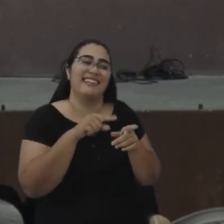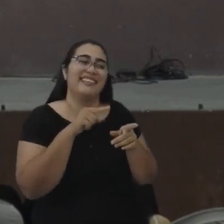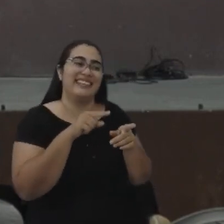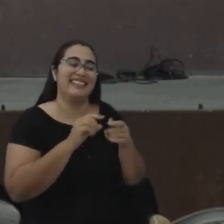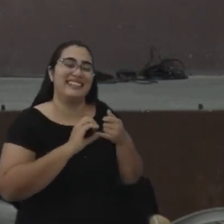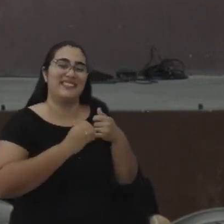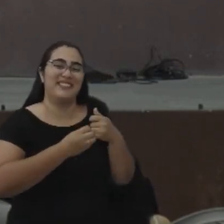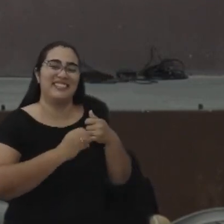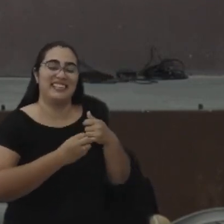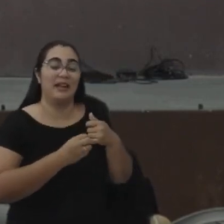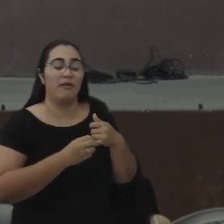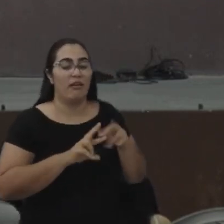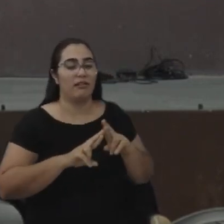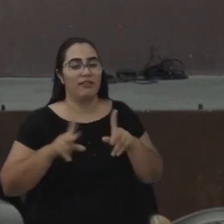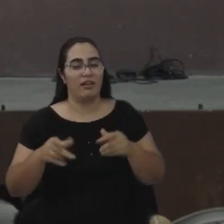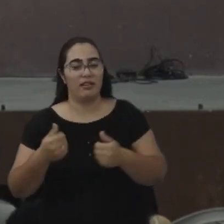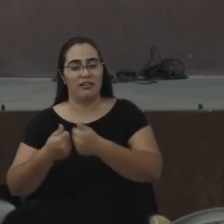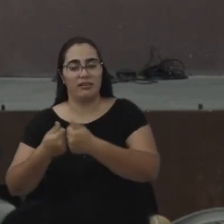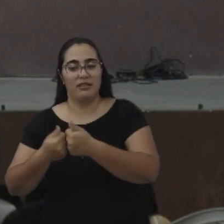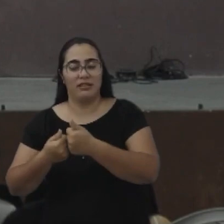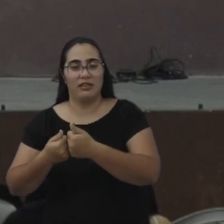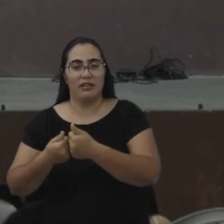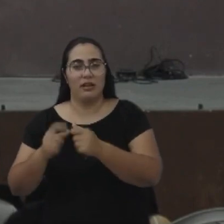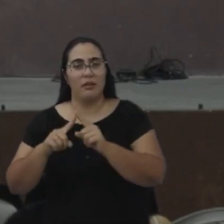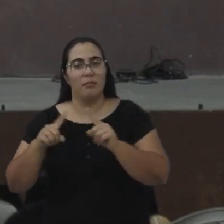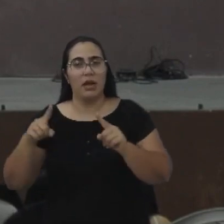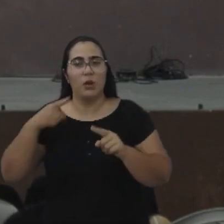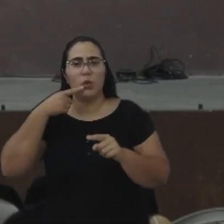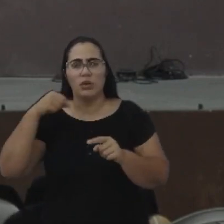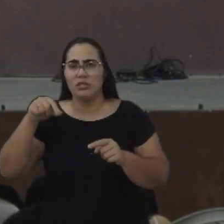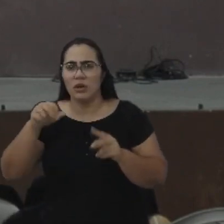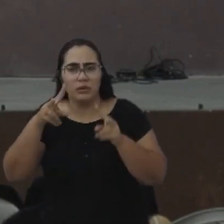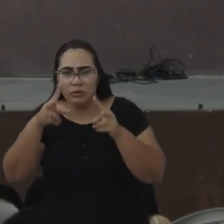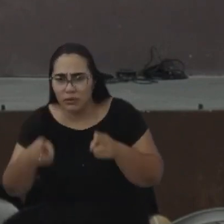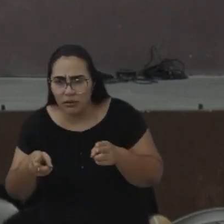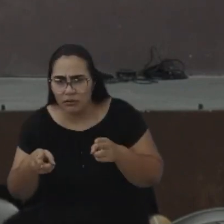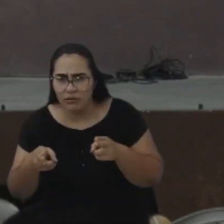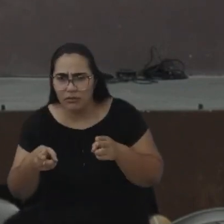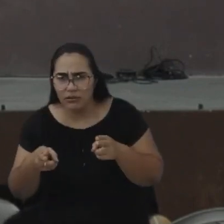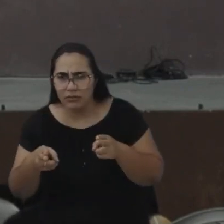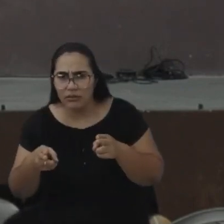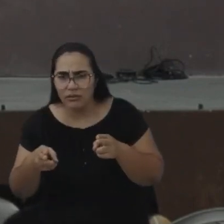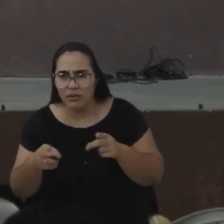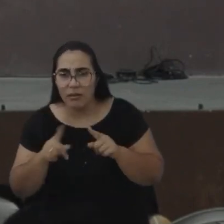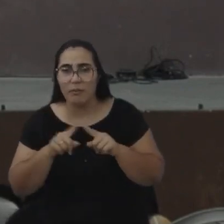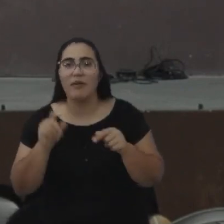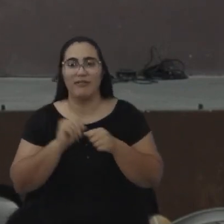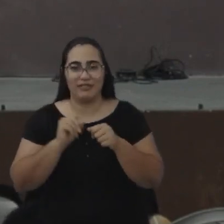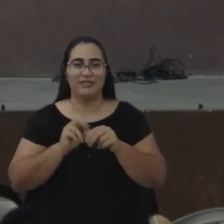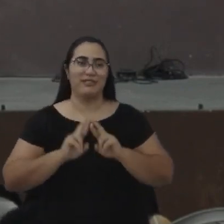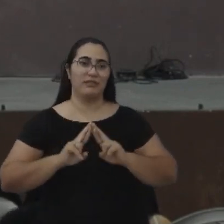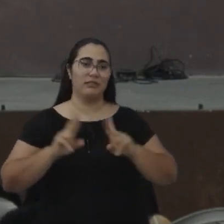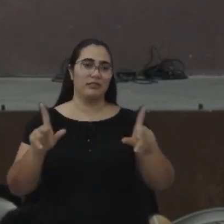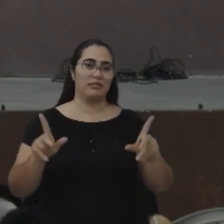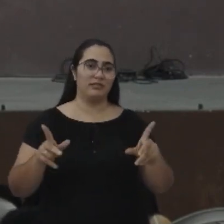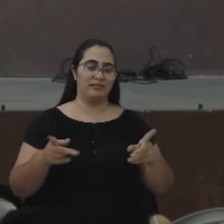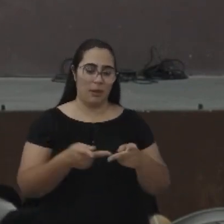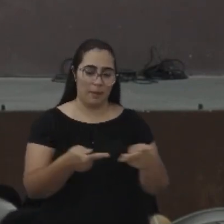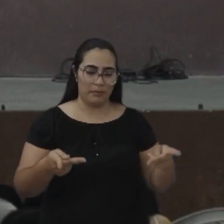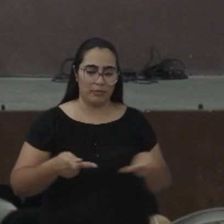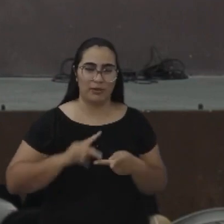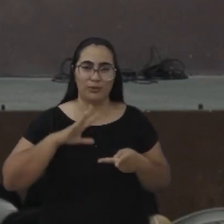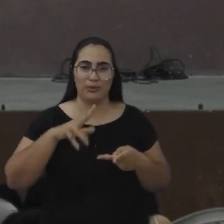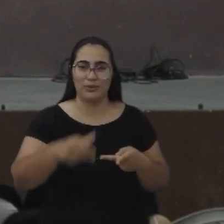gosto diferente desse aqui. Mas foi o mesmo sal que entrou em um e entrou no outro. Mas ele fez uma diferença. Ele deu sabor.